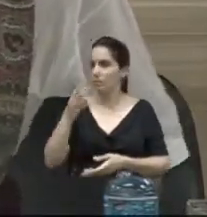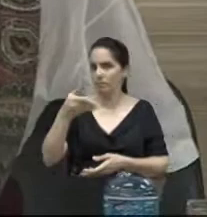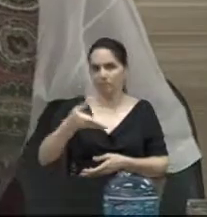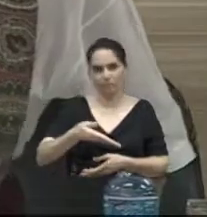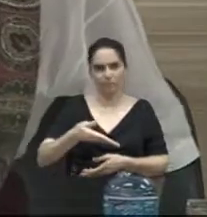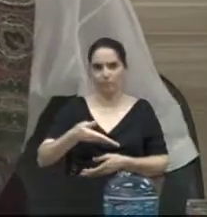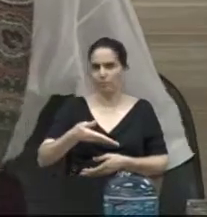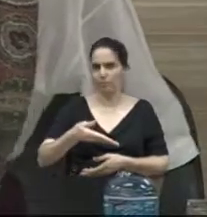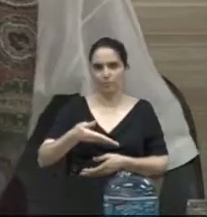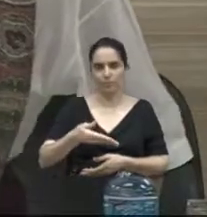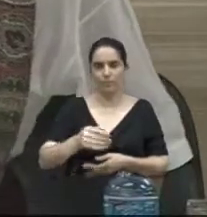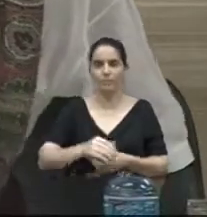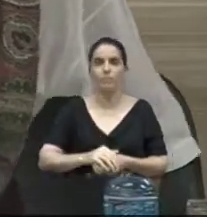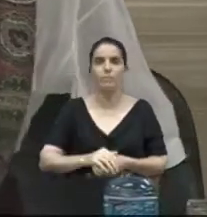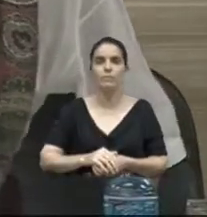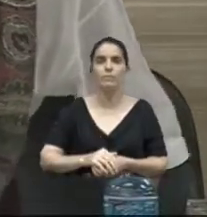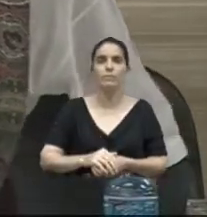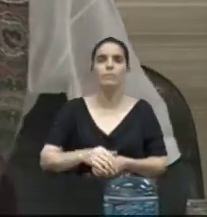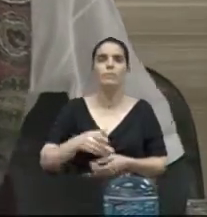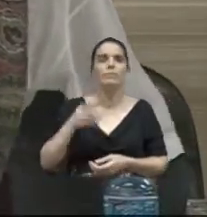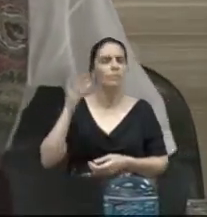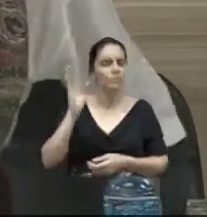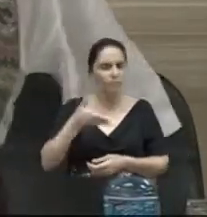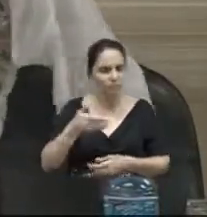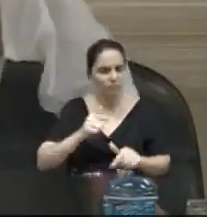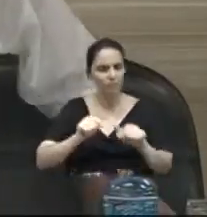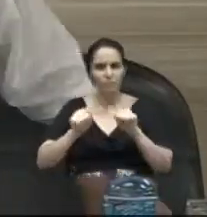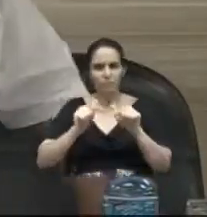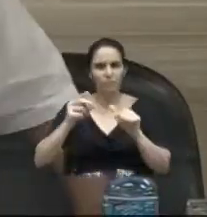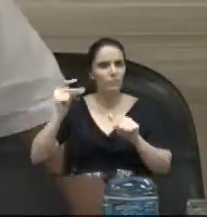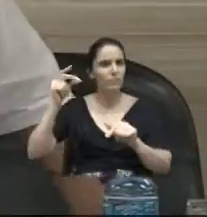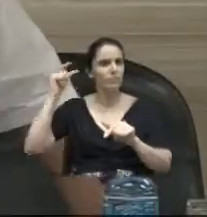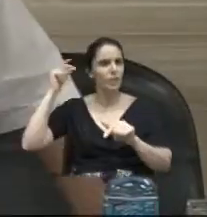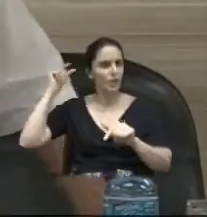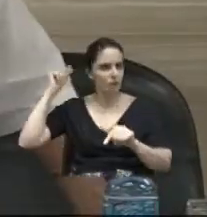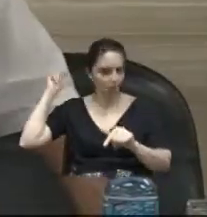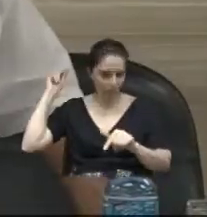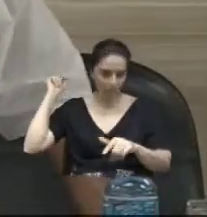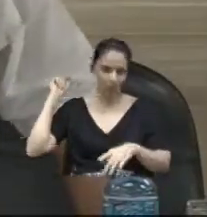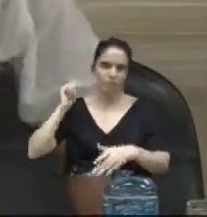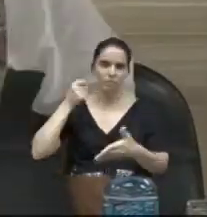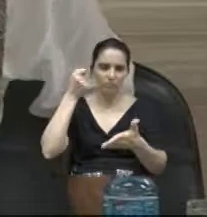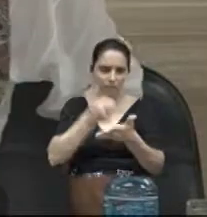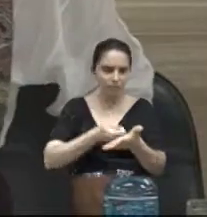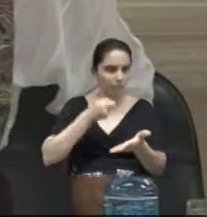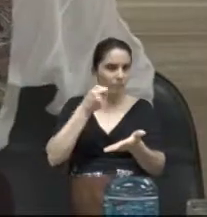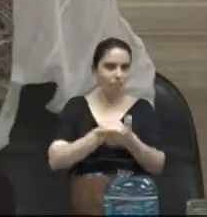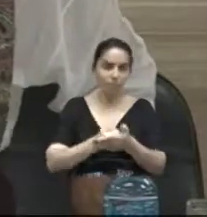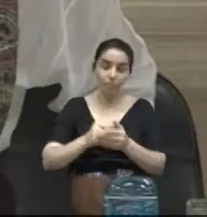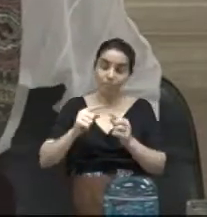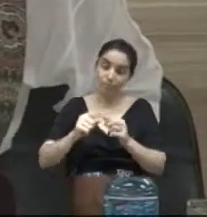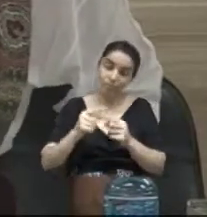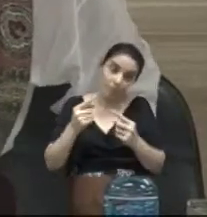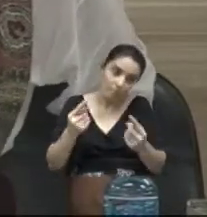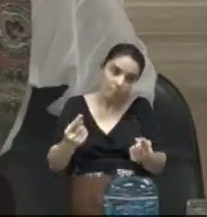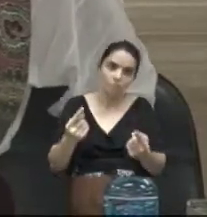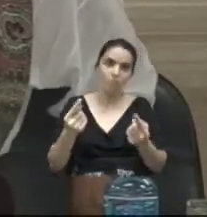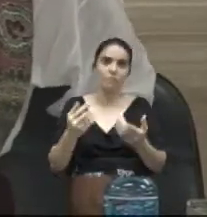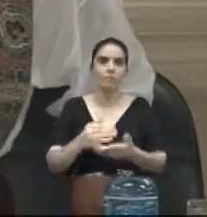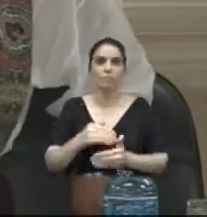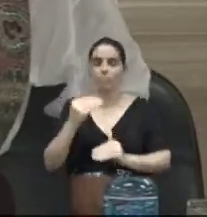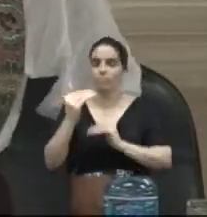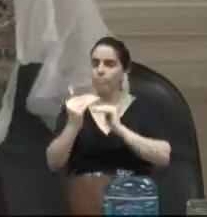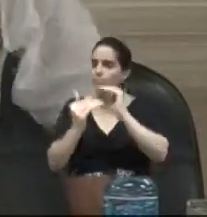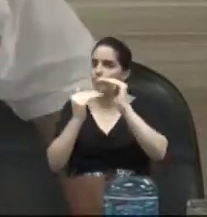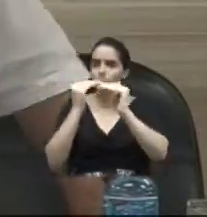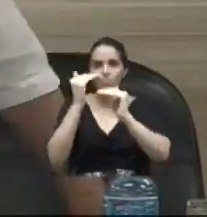dessa legislatura, dessa Câmara, nós já trabalhamos muito referente a isso, infelizmente não tivemos um avanço